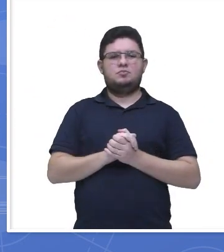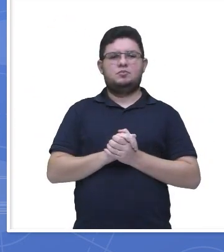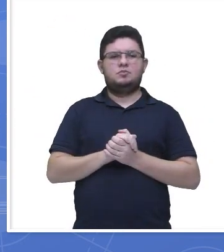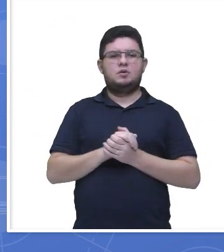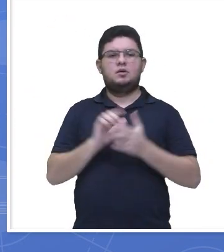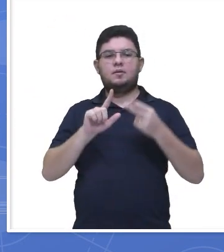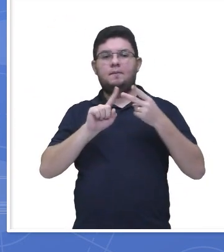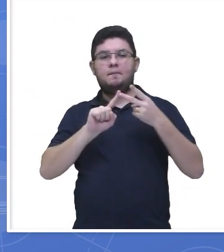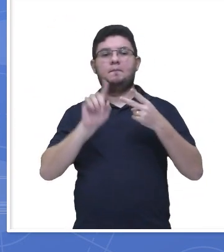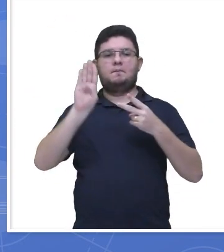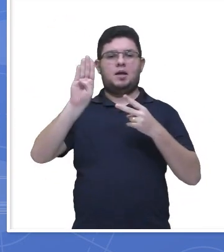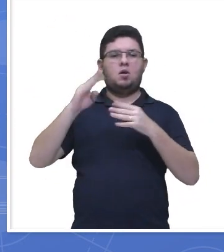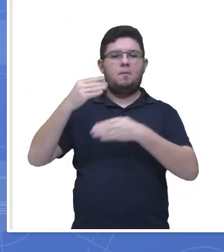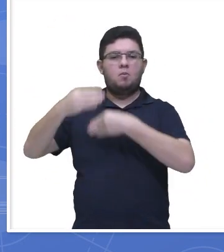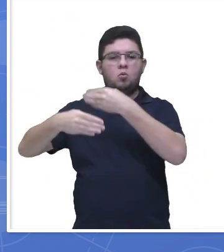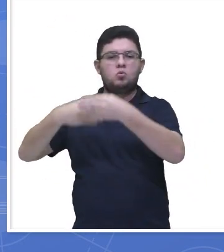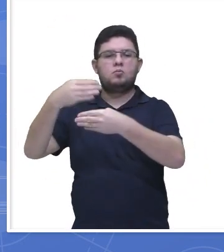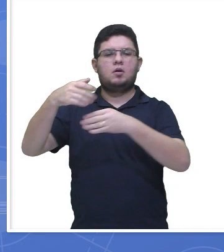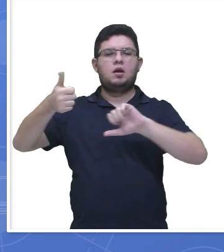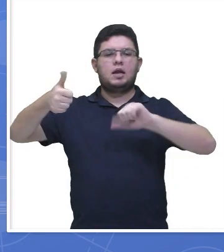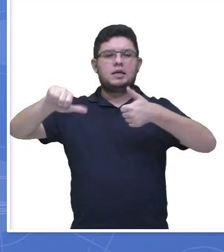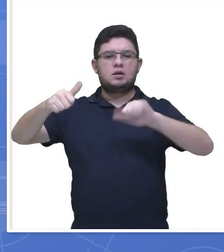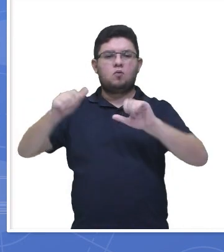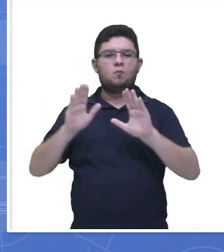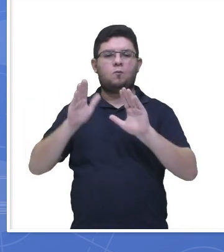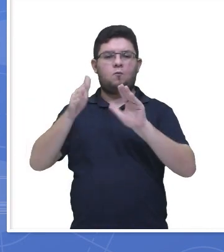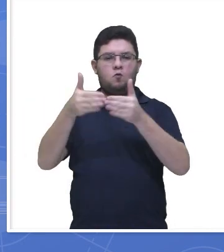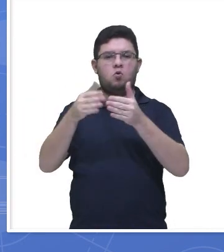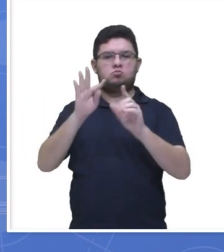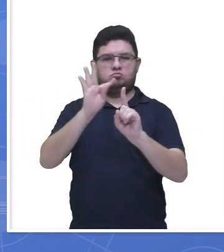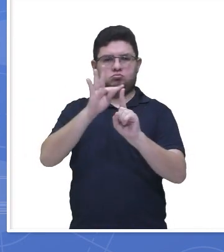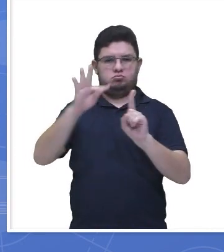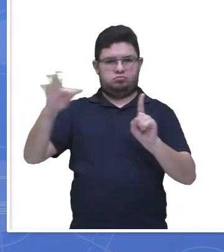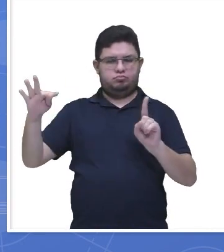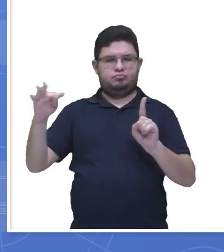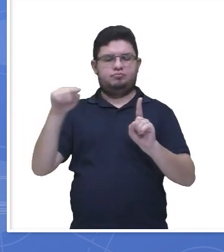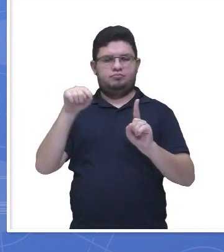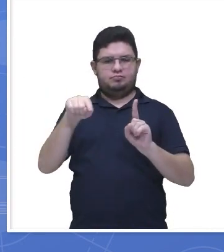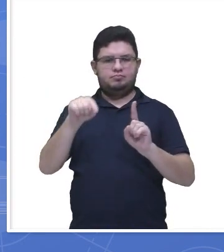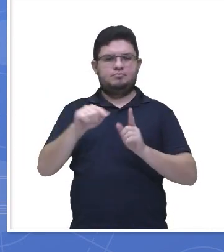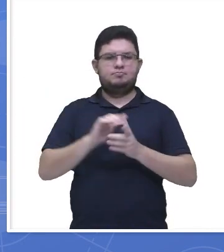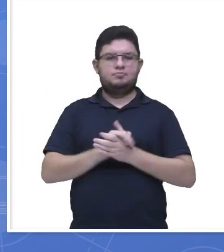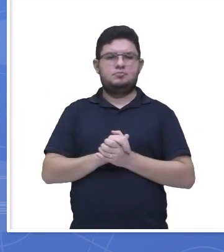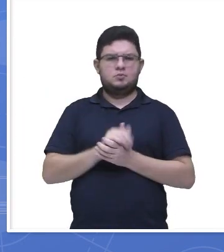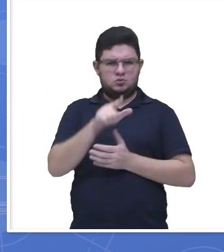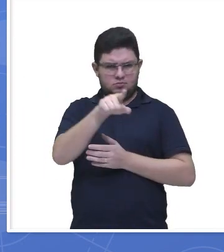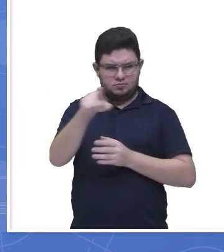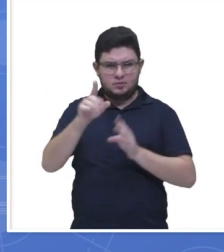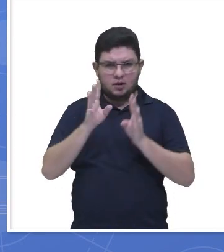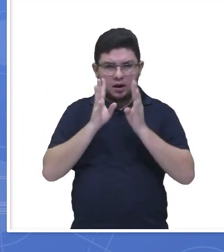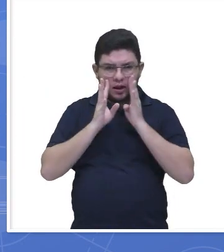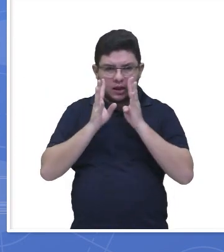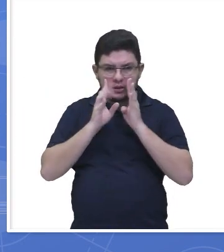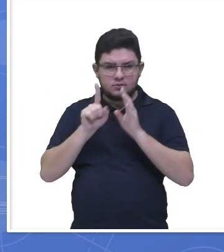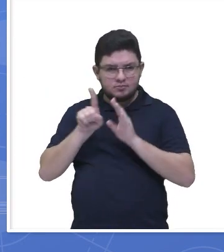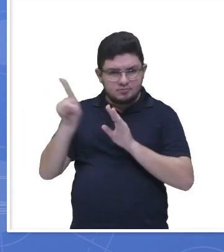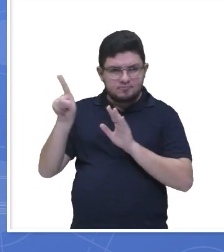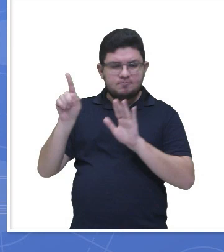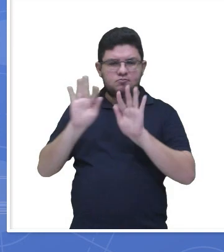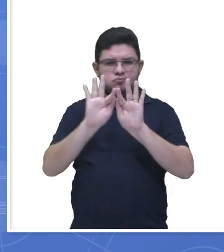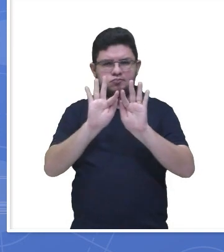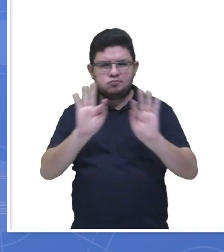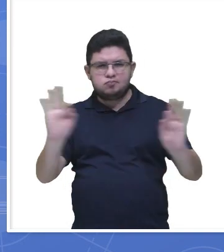por excelência de uma visão teocêntrica. Prestem atenção nas palavrinhas que estão aí, né? Que elas são